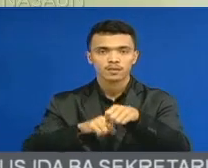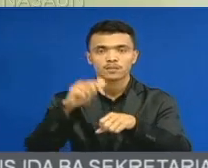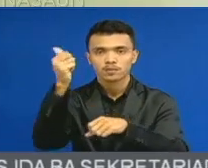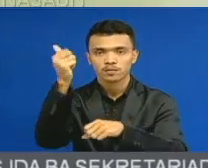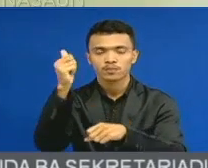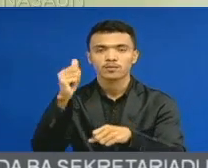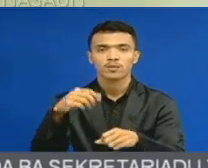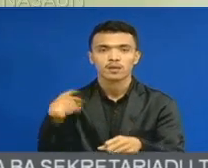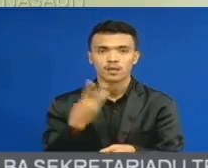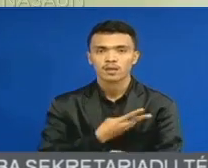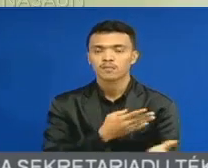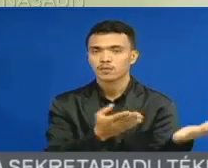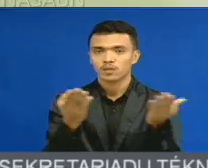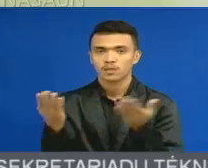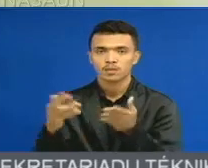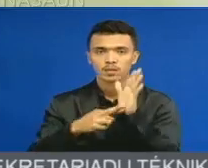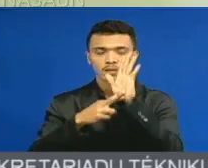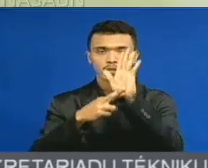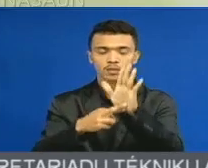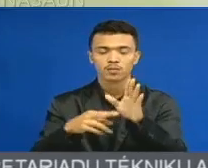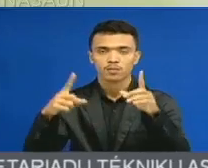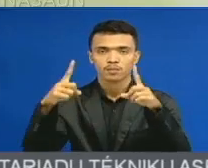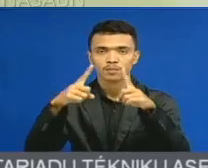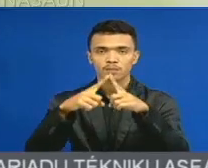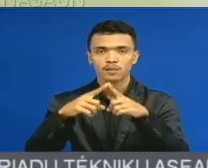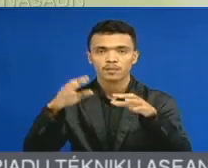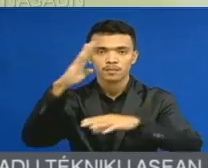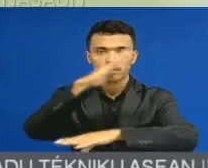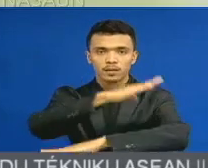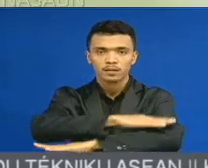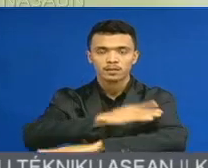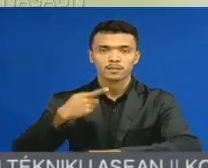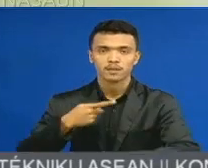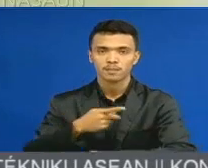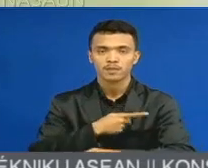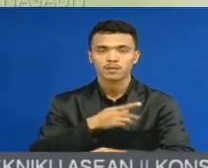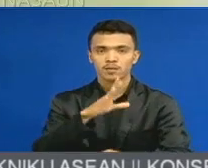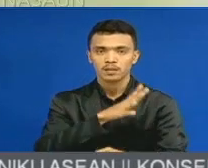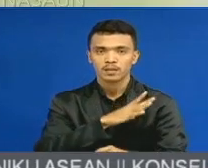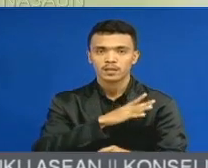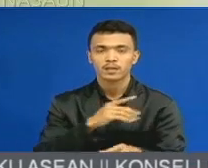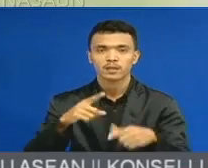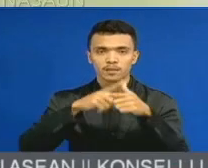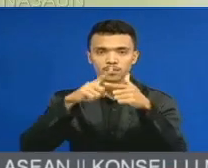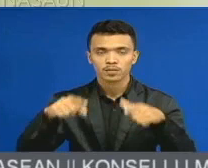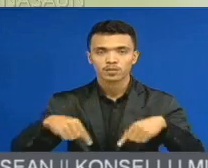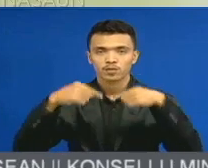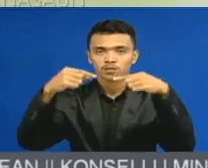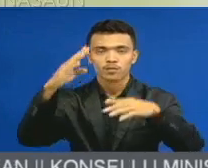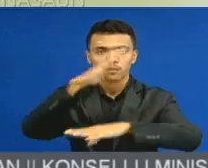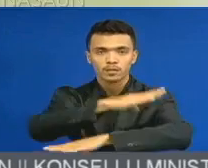até 11 horas ami submete na minha relatório parecer ba a mesa parlamento ami espera que depois de que ami submete mesa